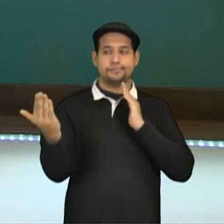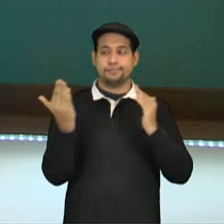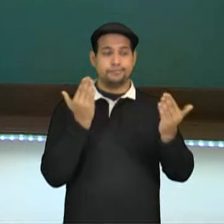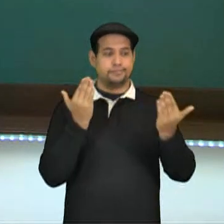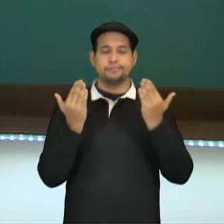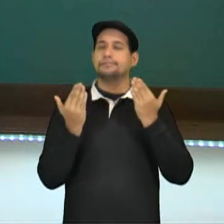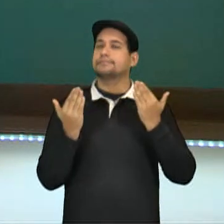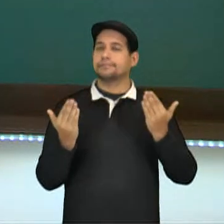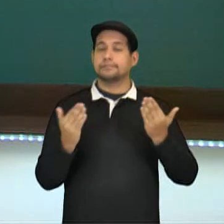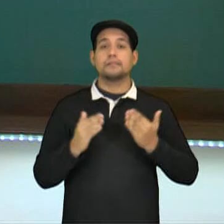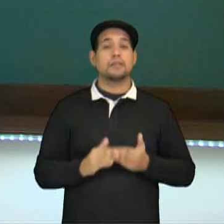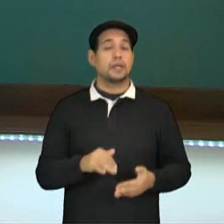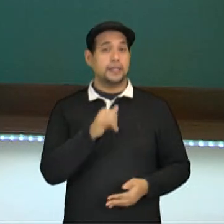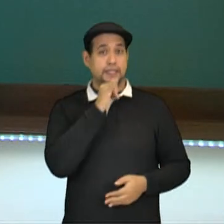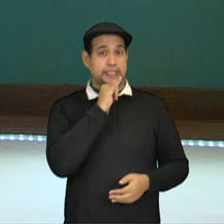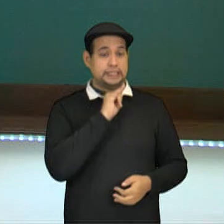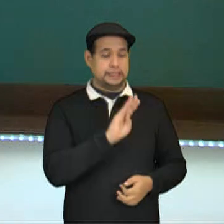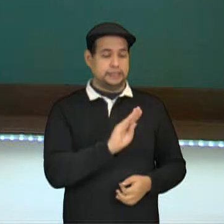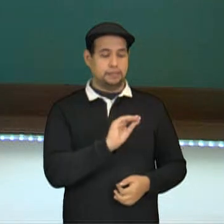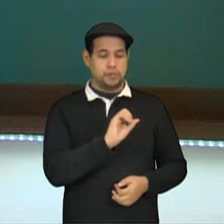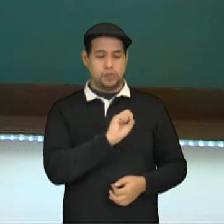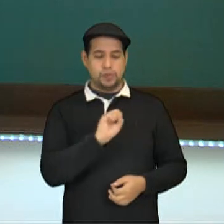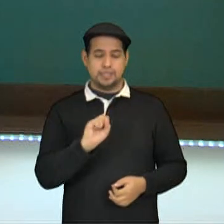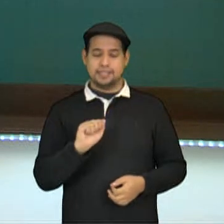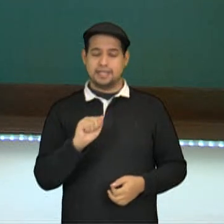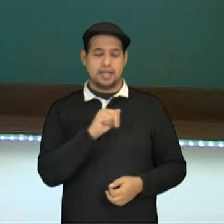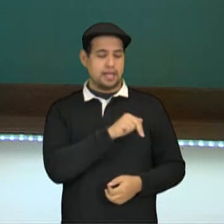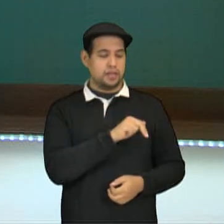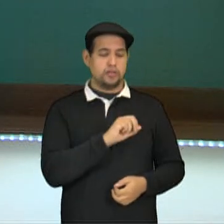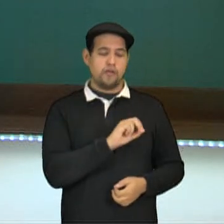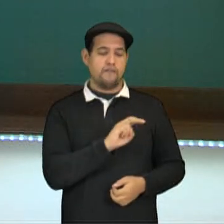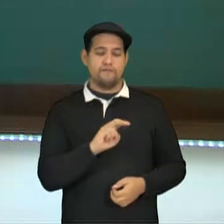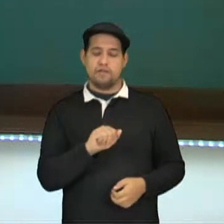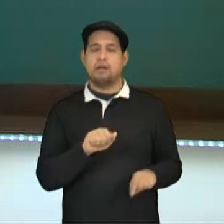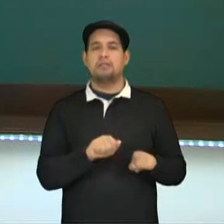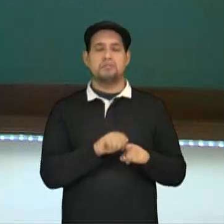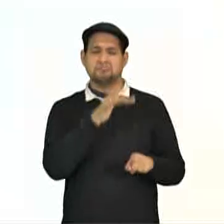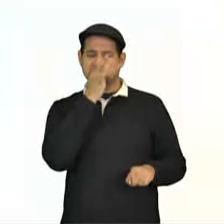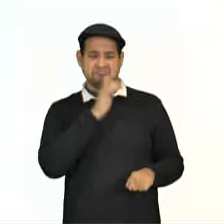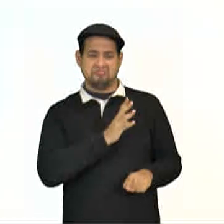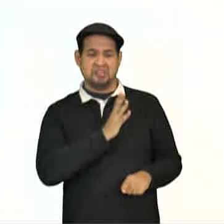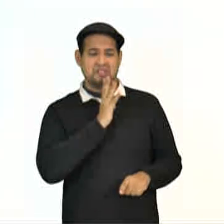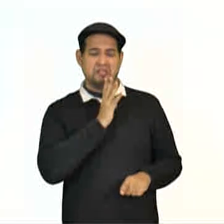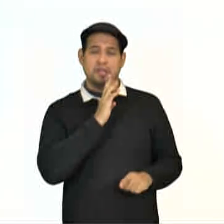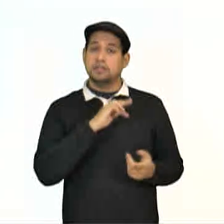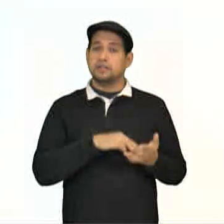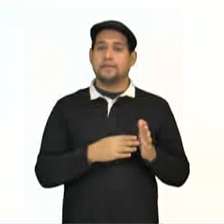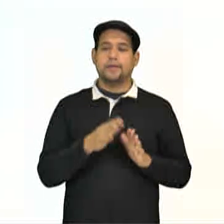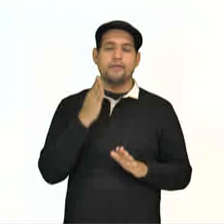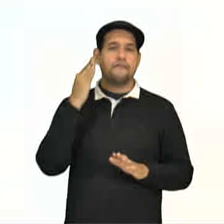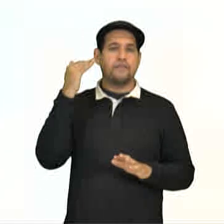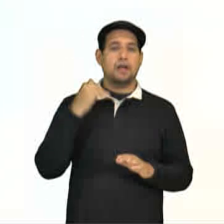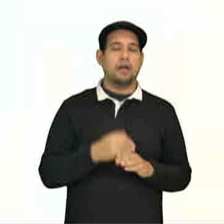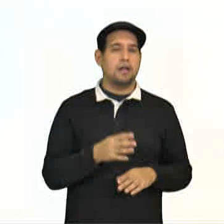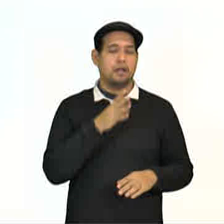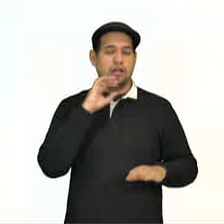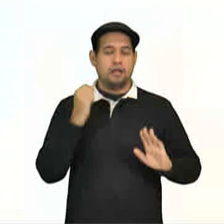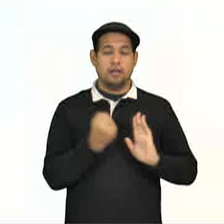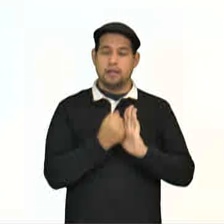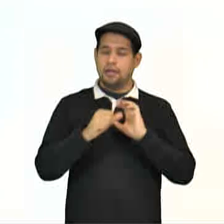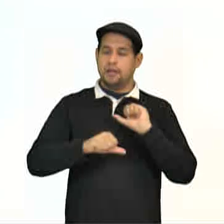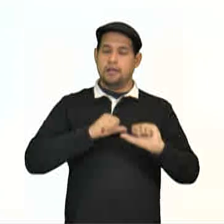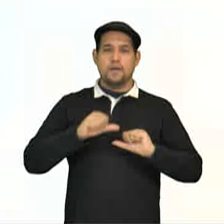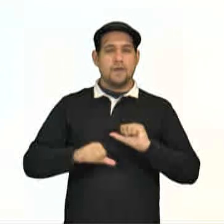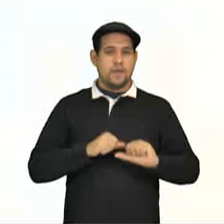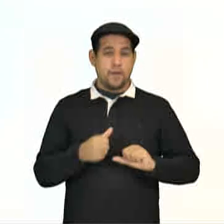comparação. A bossa nova, para quem não conhece, é o termo pelo qual ficou conhecido o movimento de renovação do